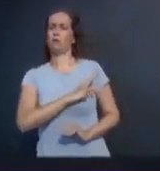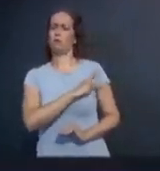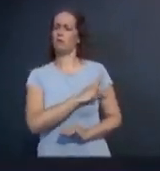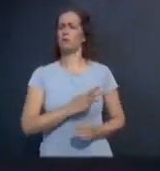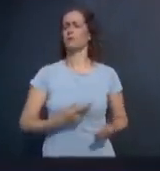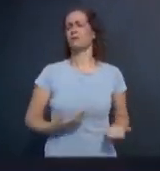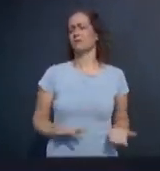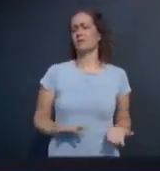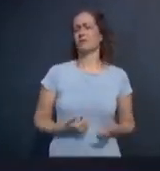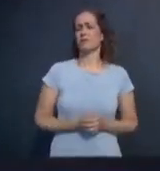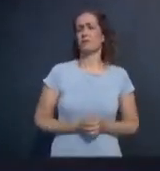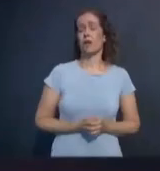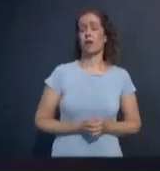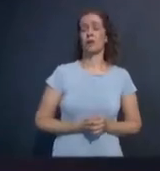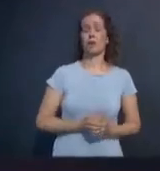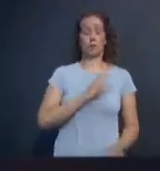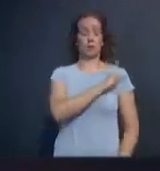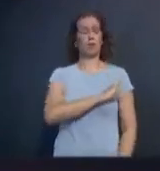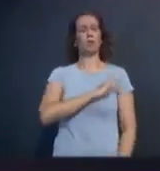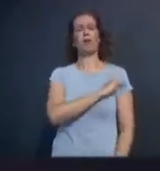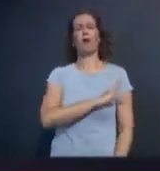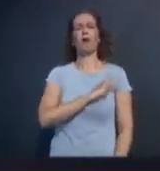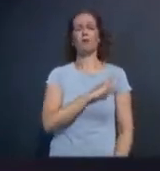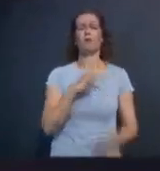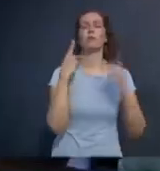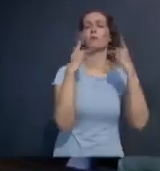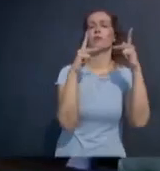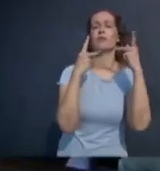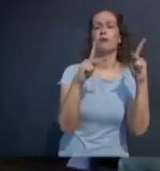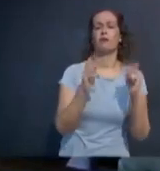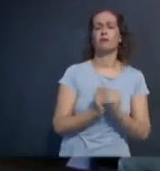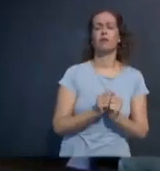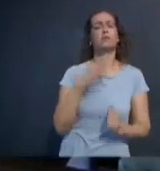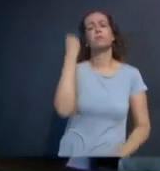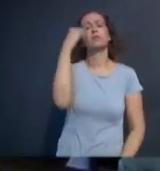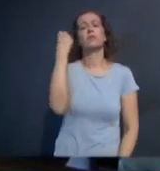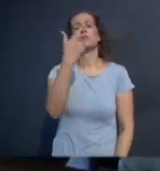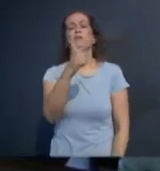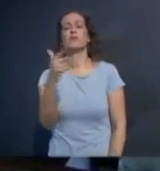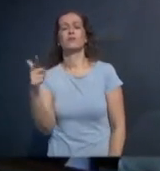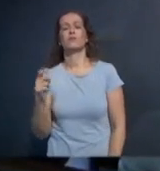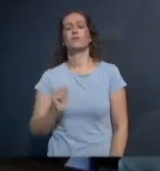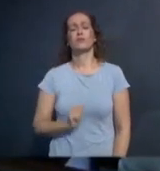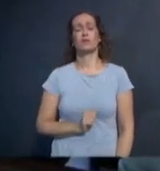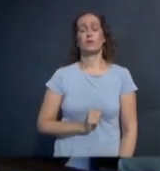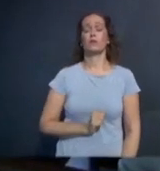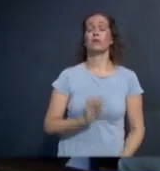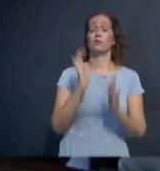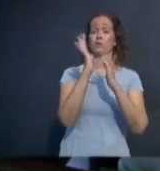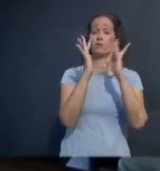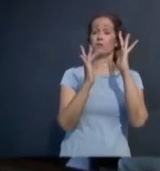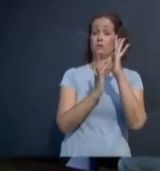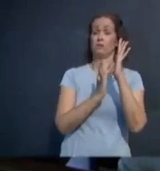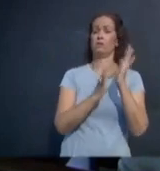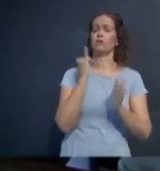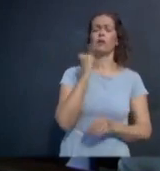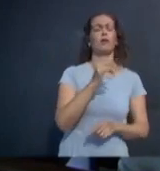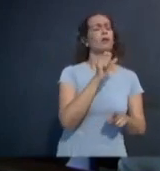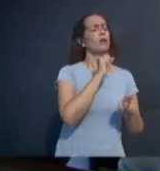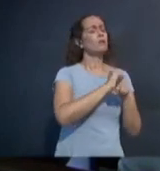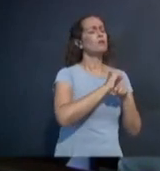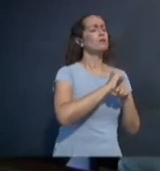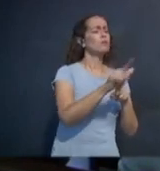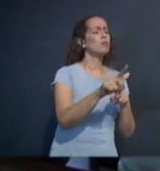Ele não tinha experiência, não tinha relação, não cria. Ele estava apenas falando assim: eu te expulso,